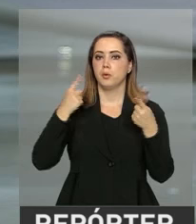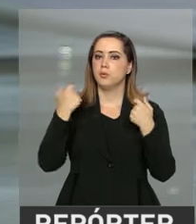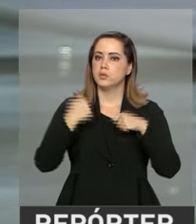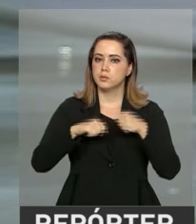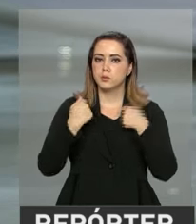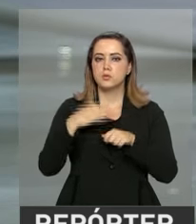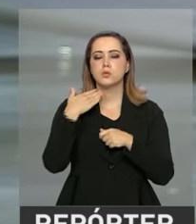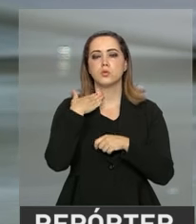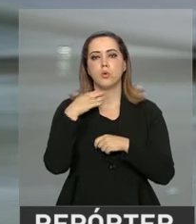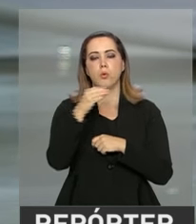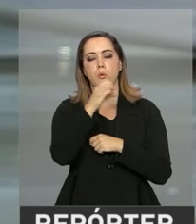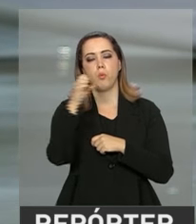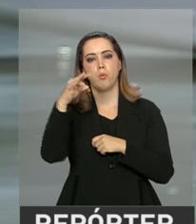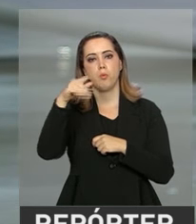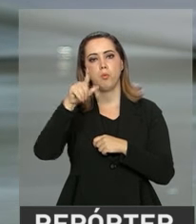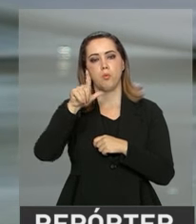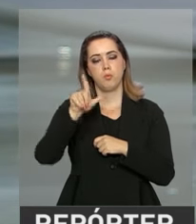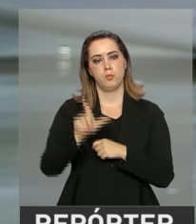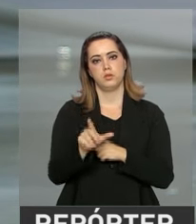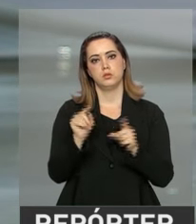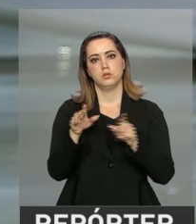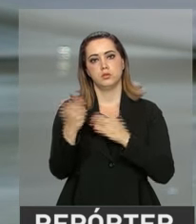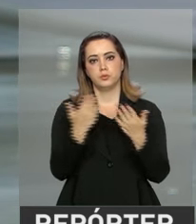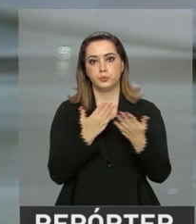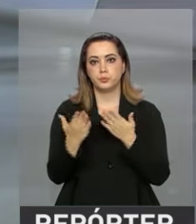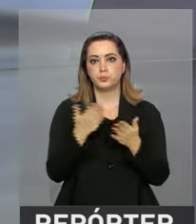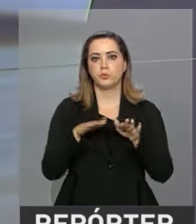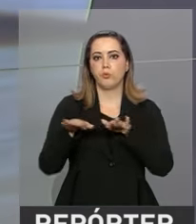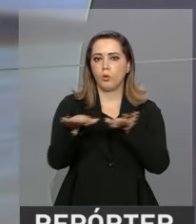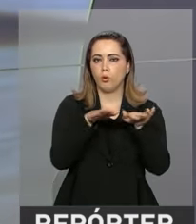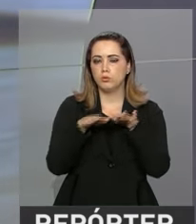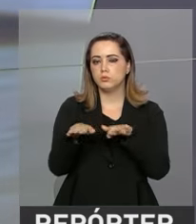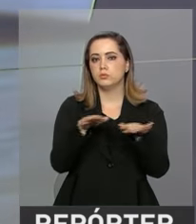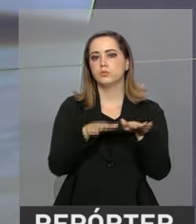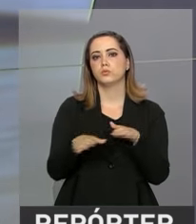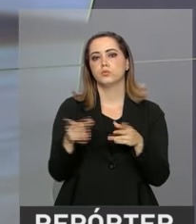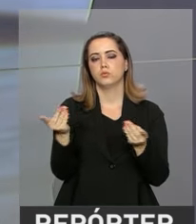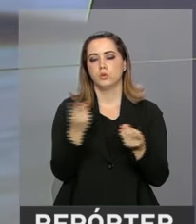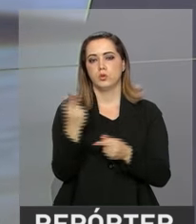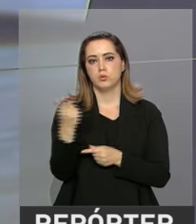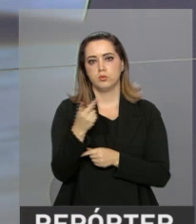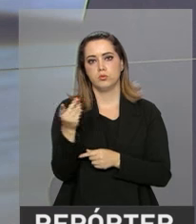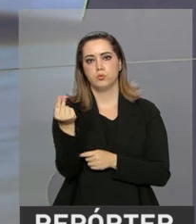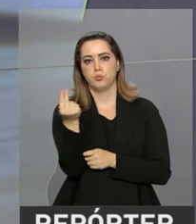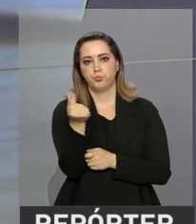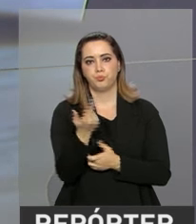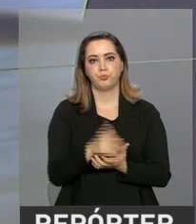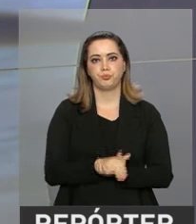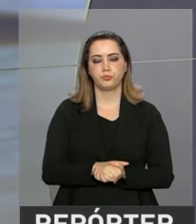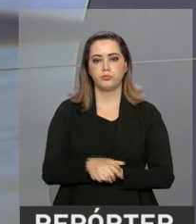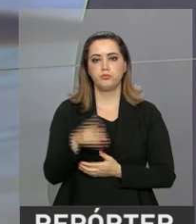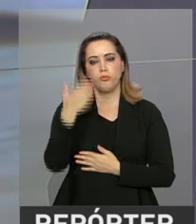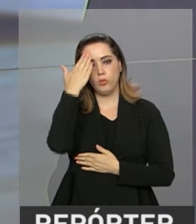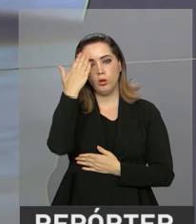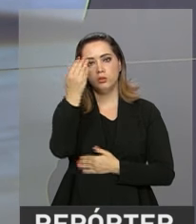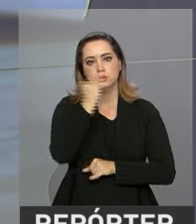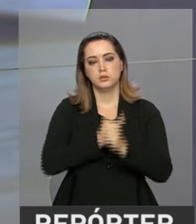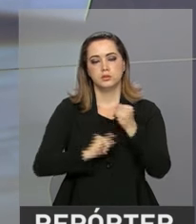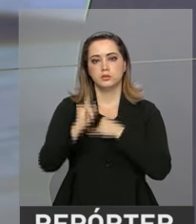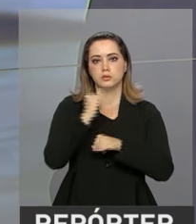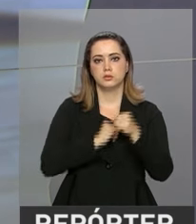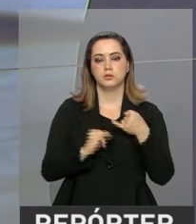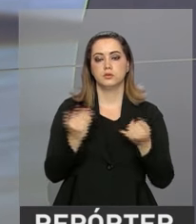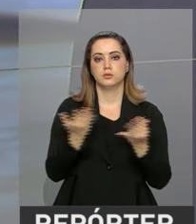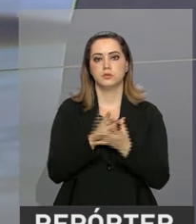ao Banco Central fazer este equilíbrio. Volto com você ao estúdio, José Luiz. Obrigado, Paulo, pelas informações ao vivo aí do